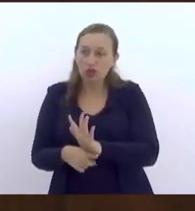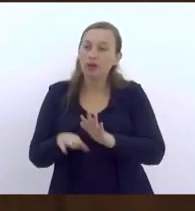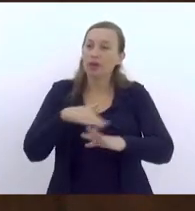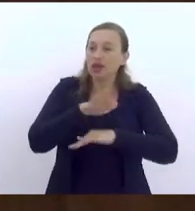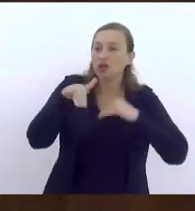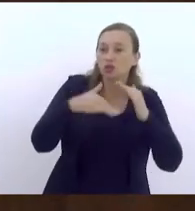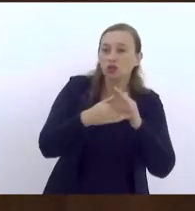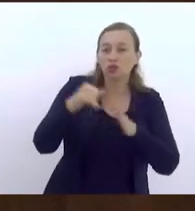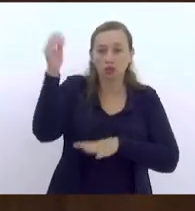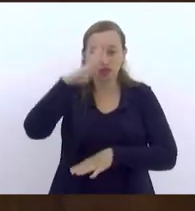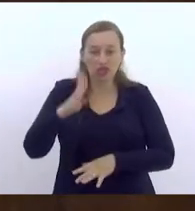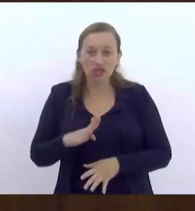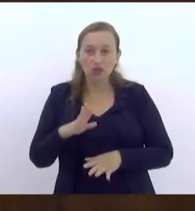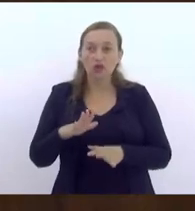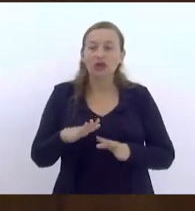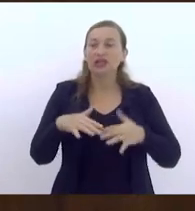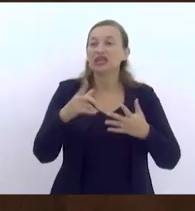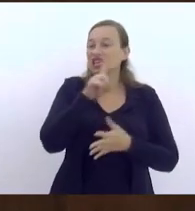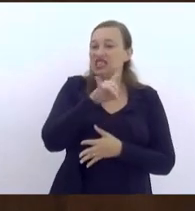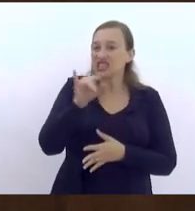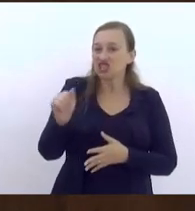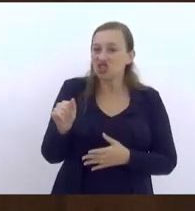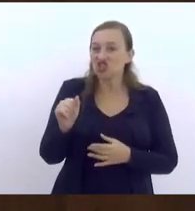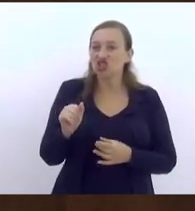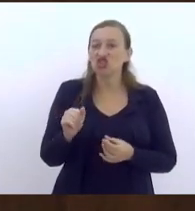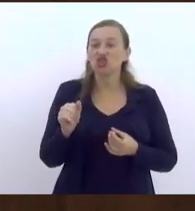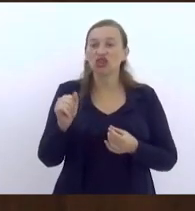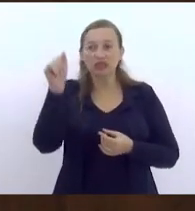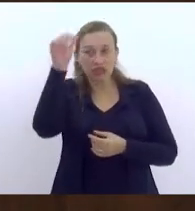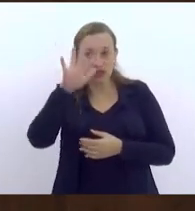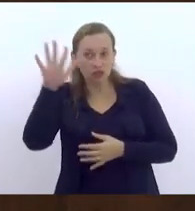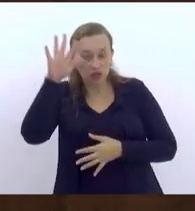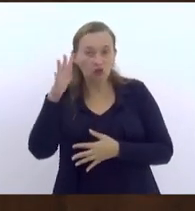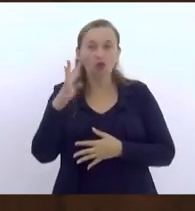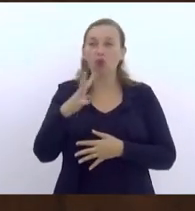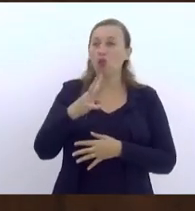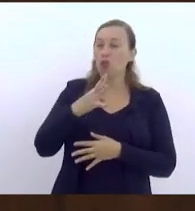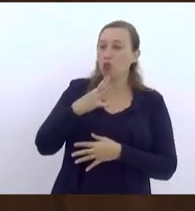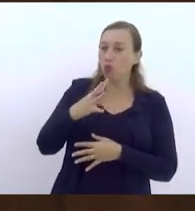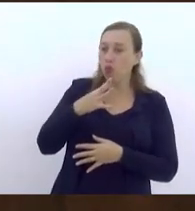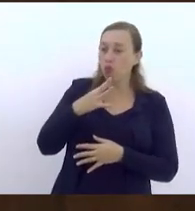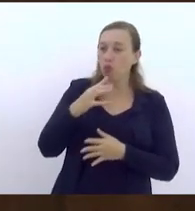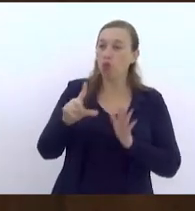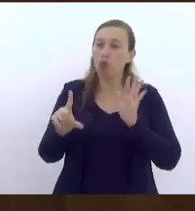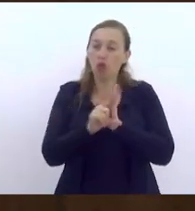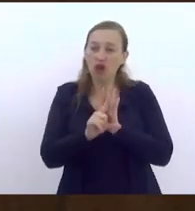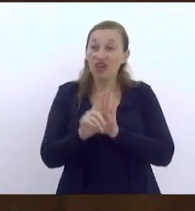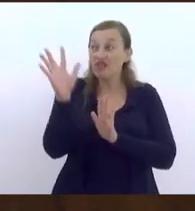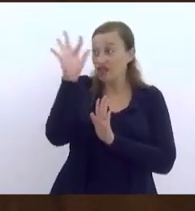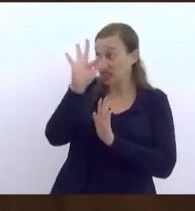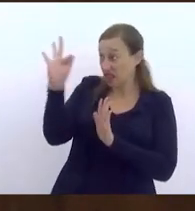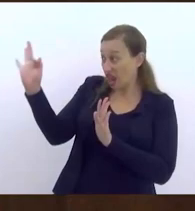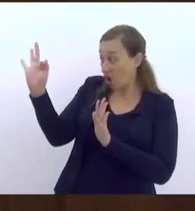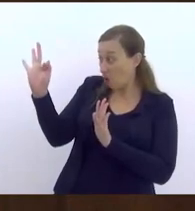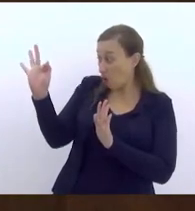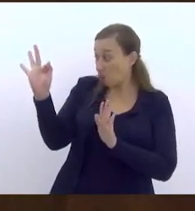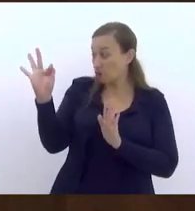todo o Brasil, né? E essa data nacionalmente foi reconhecida através de uma lei federal,